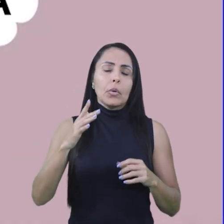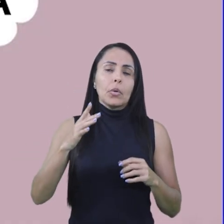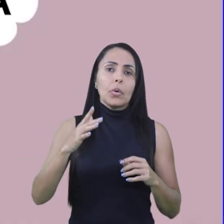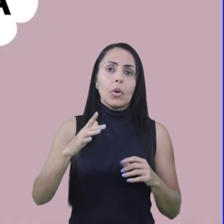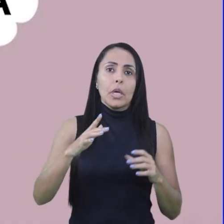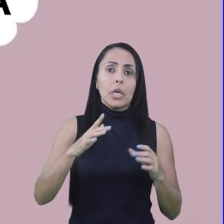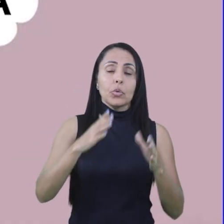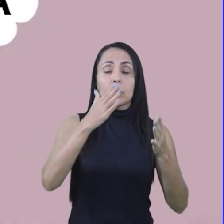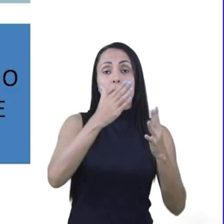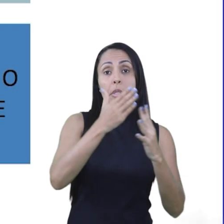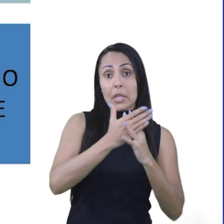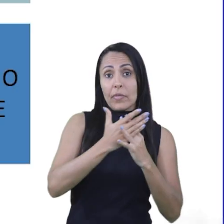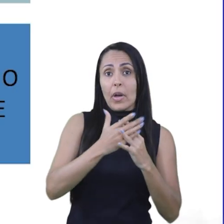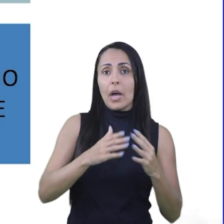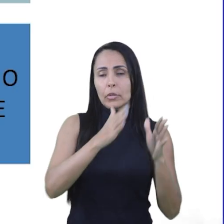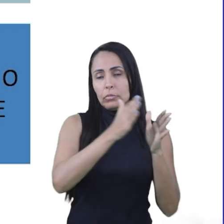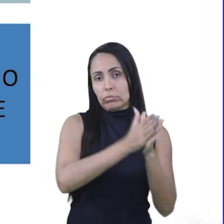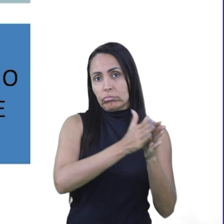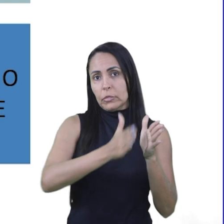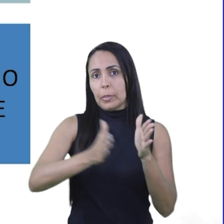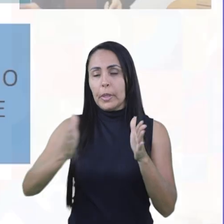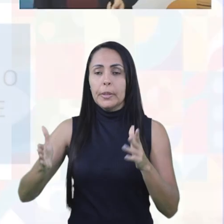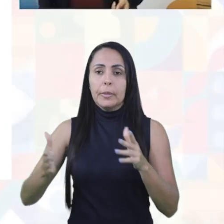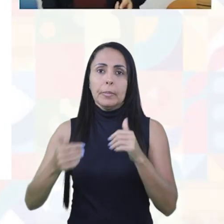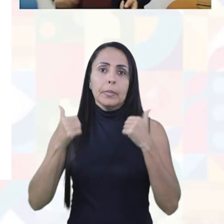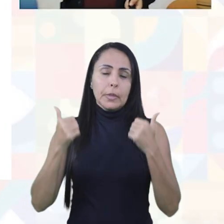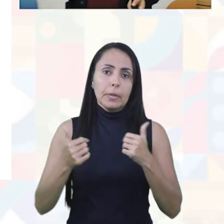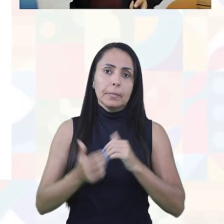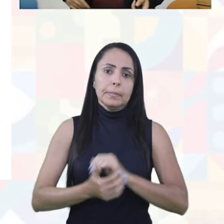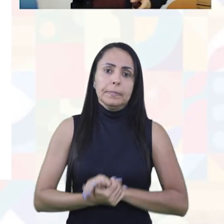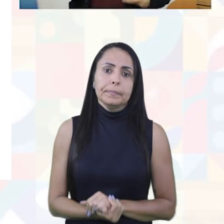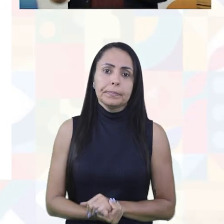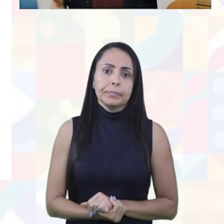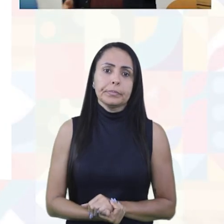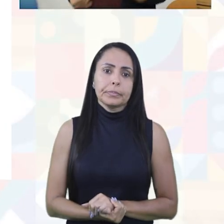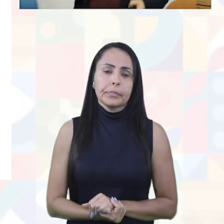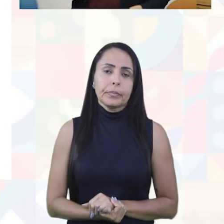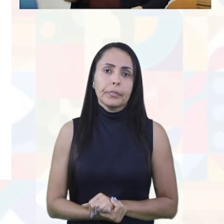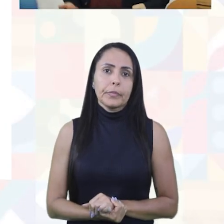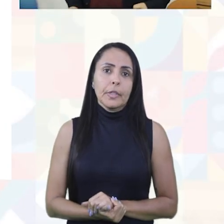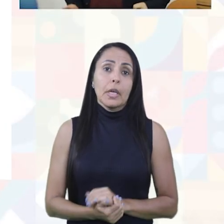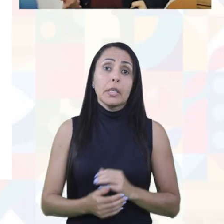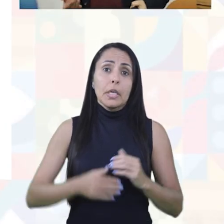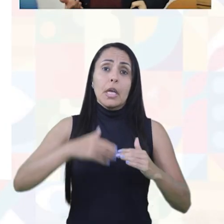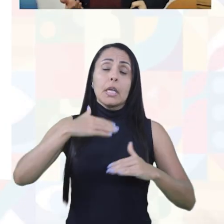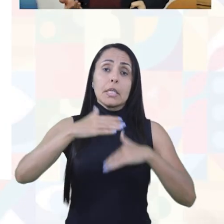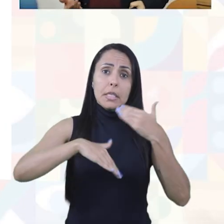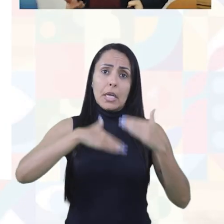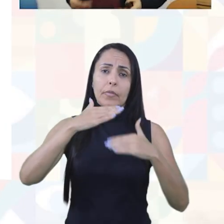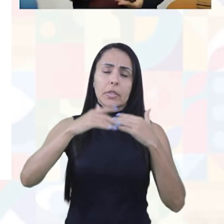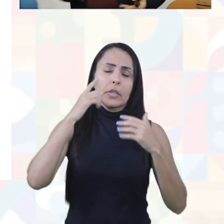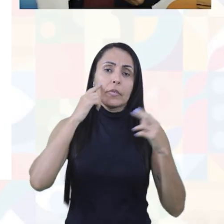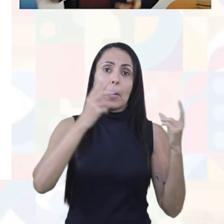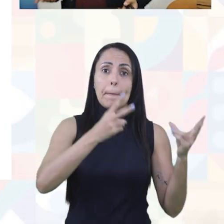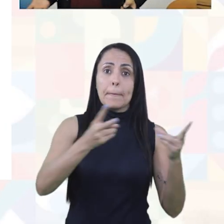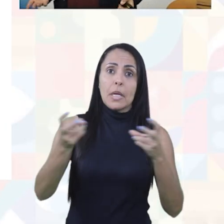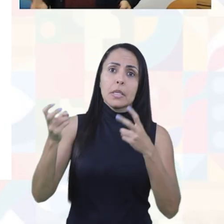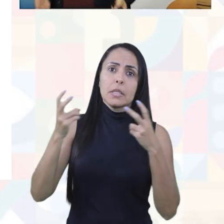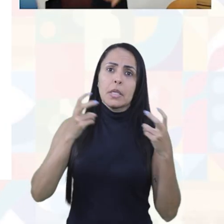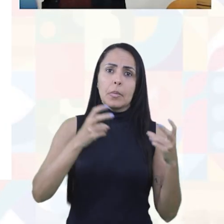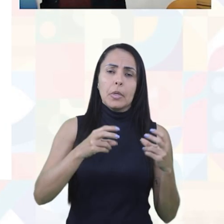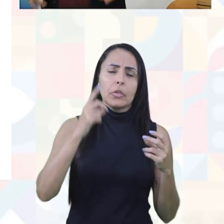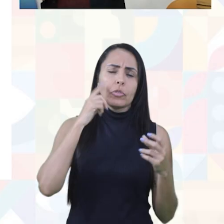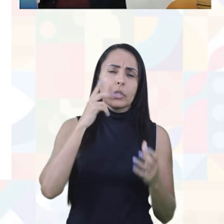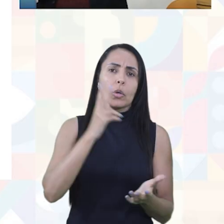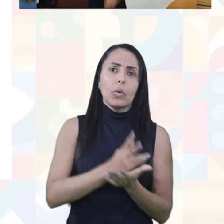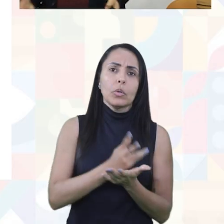nos intervalos decorrentes desses acidentes, tá? E aí, esses avanços todinho que a gente vem percebendo, mas a gente ainda